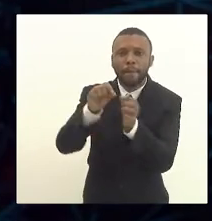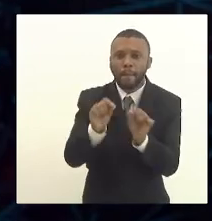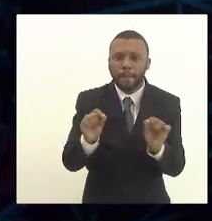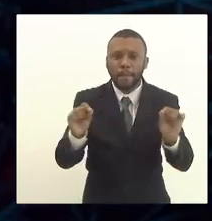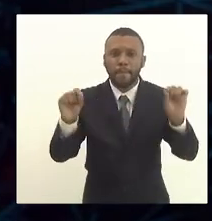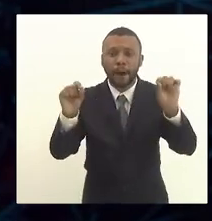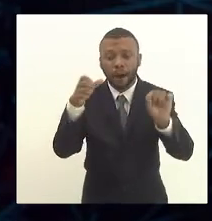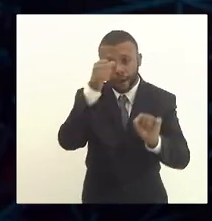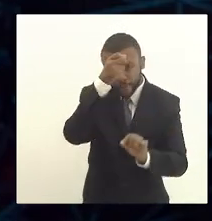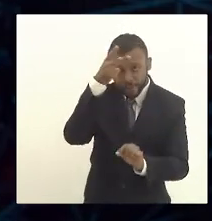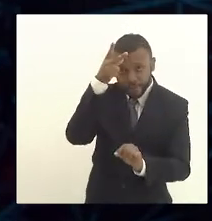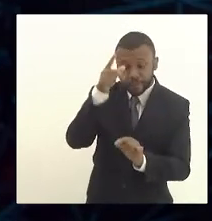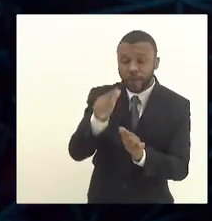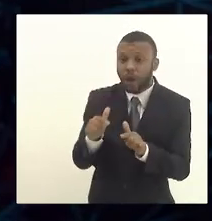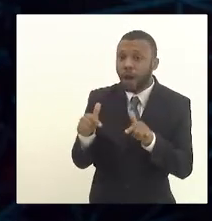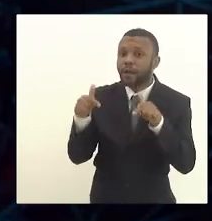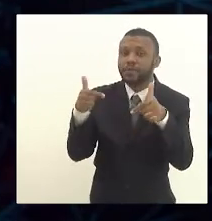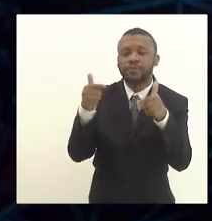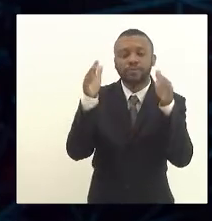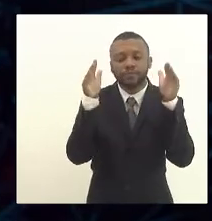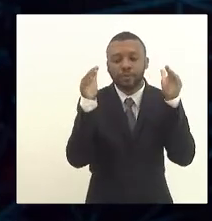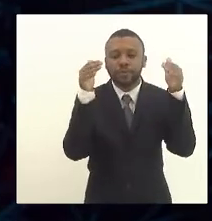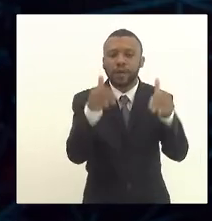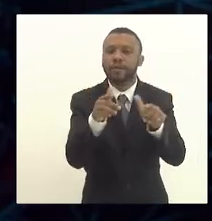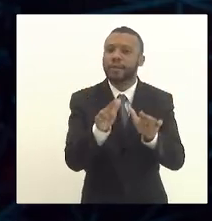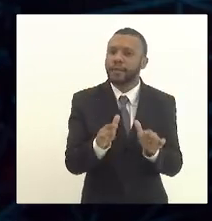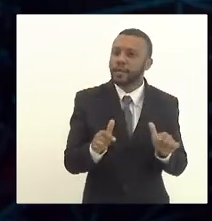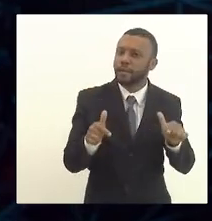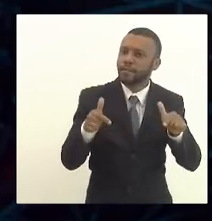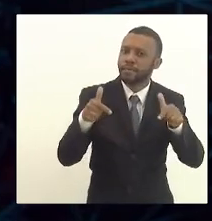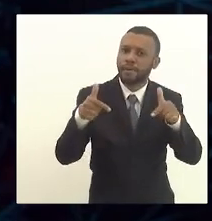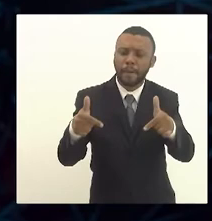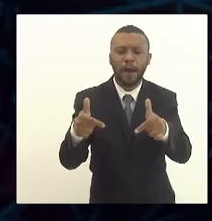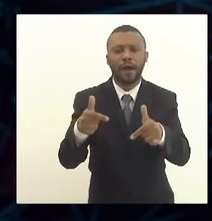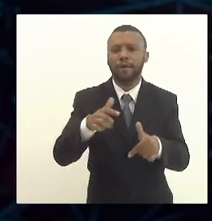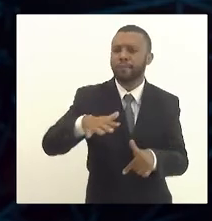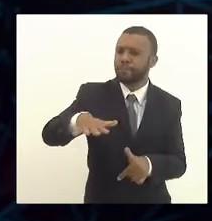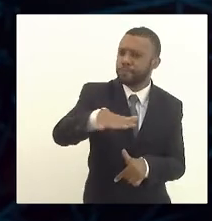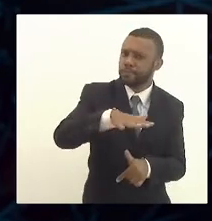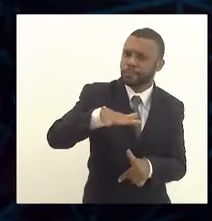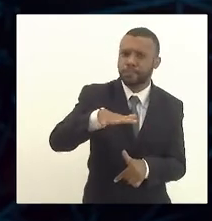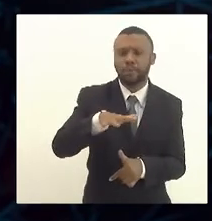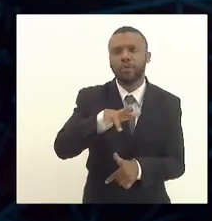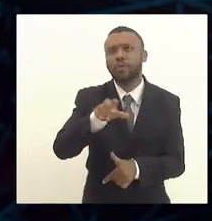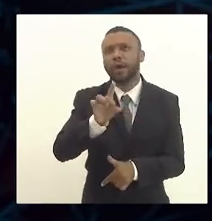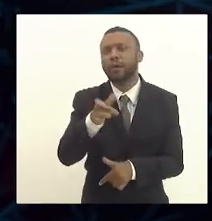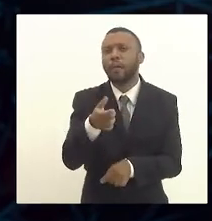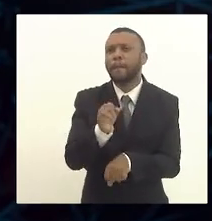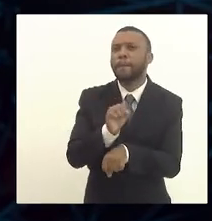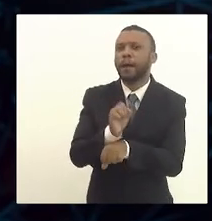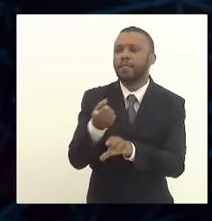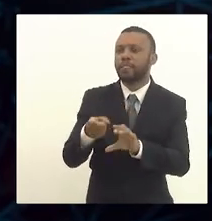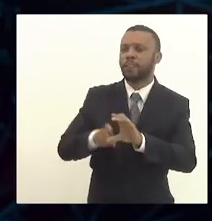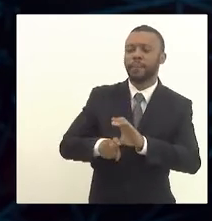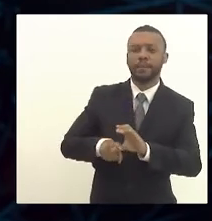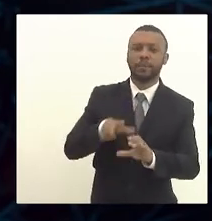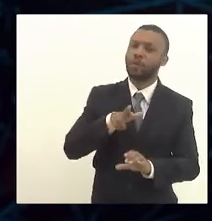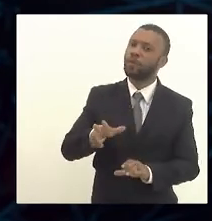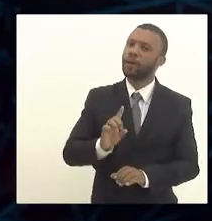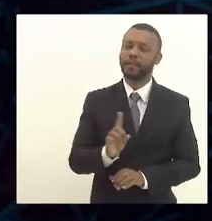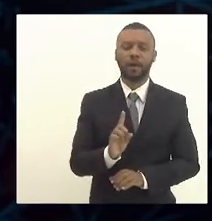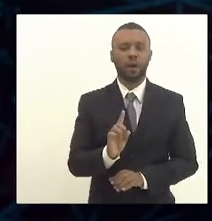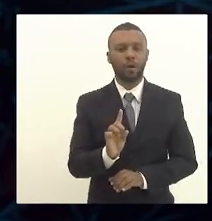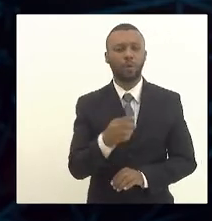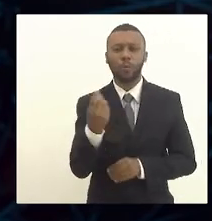estão agindo em relação a esse movimento, não somente como espectadores, né? E como isso pode alavancar a